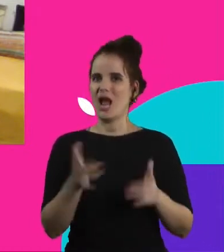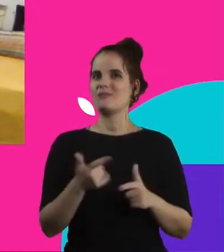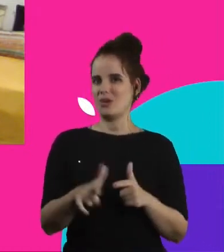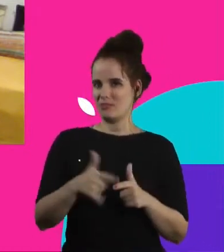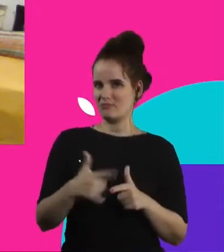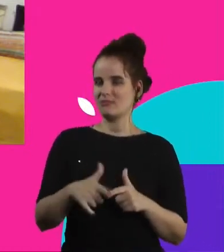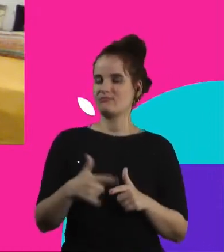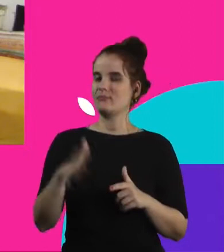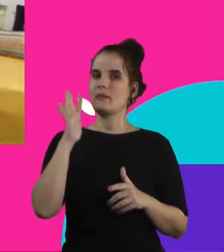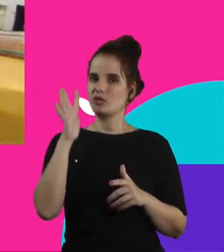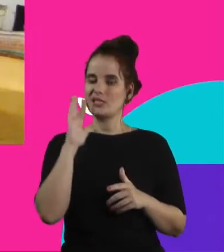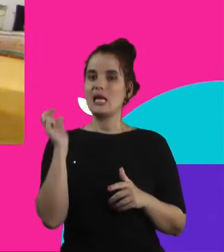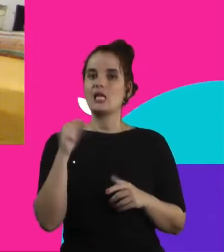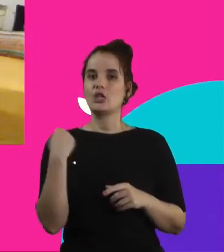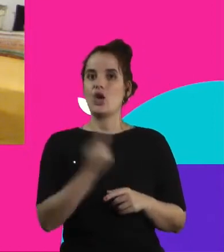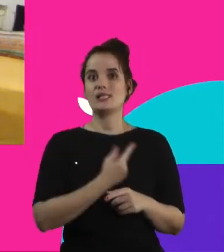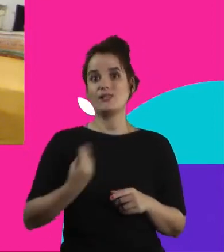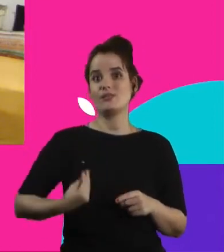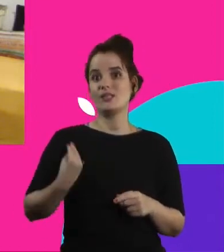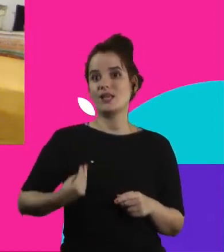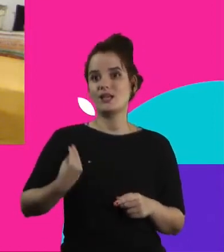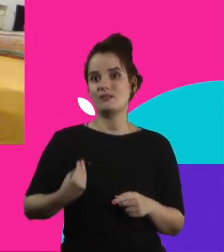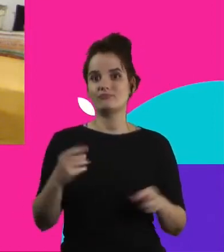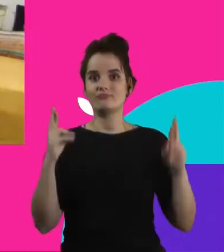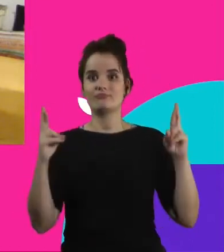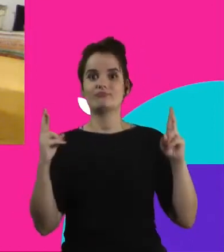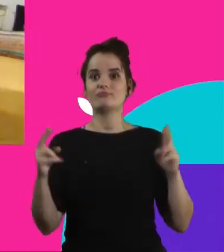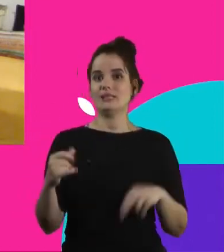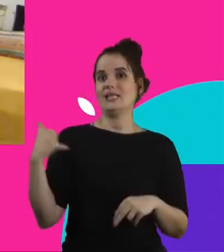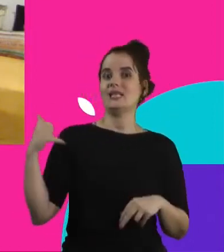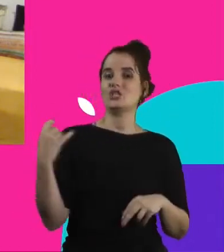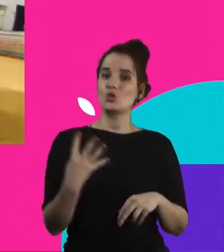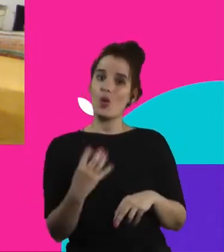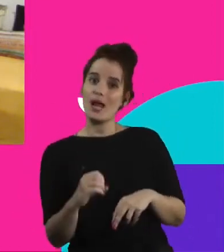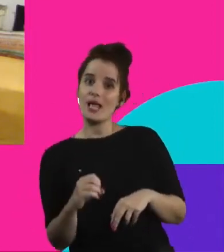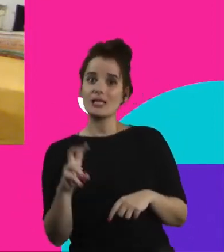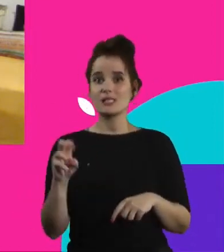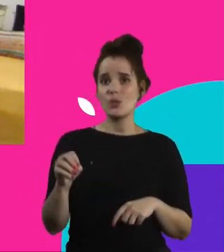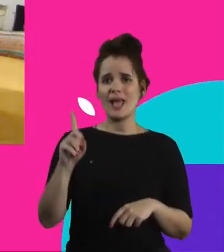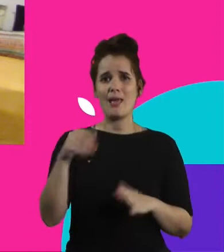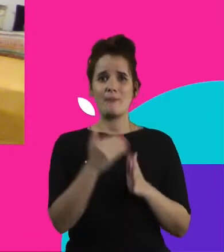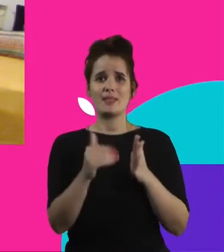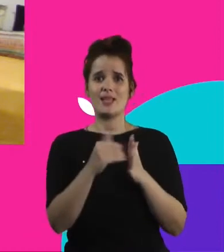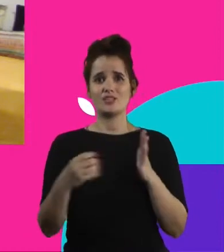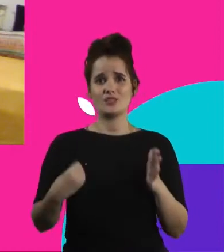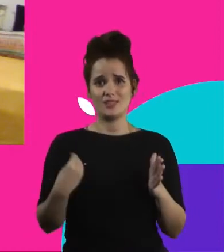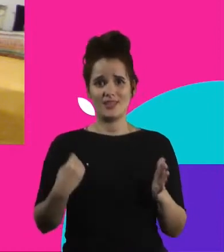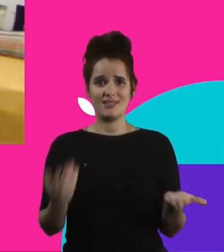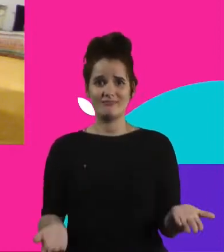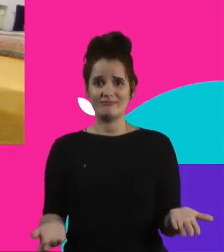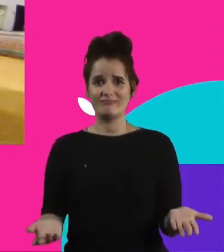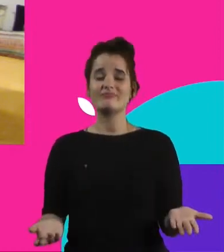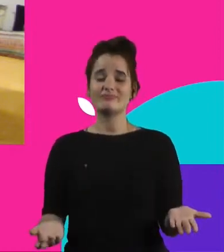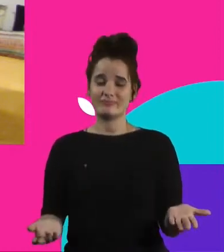você pensa na expectativa de vida que a gente tem hoje, né, com 40, 50 anos, você está praticamente na metade da sua vida, né? Mas é